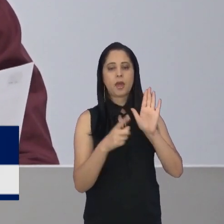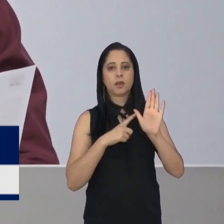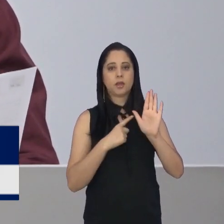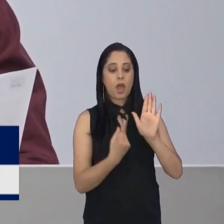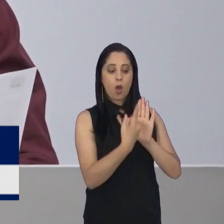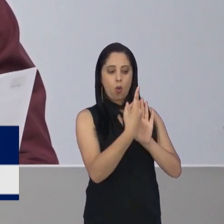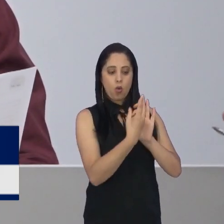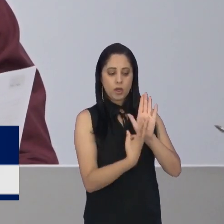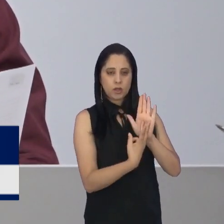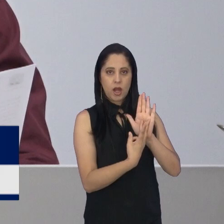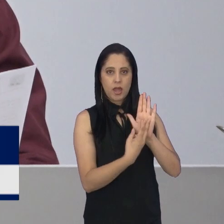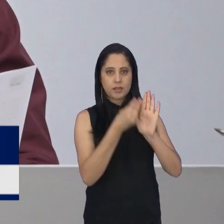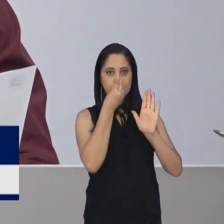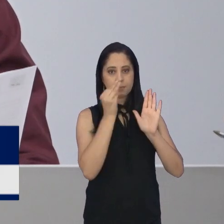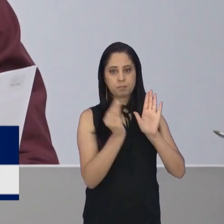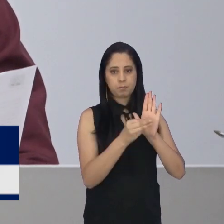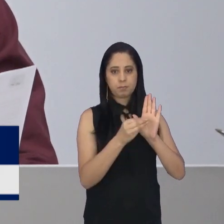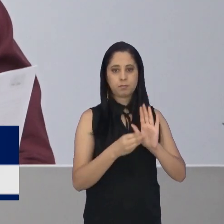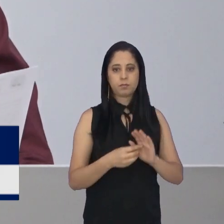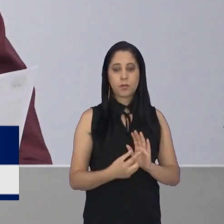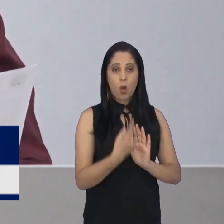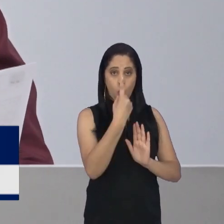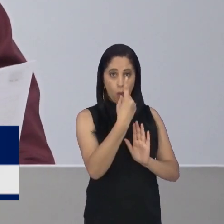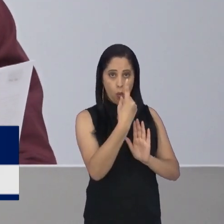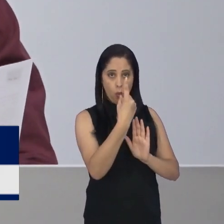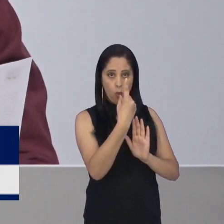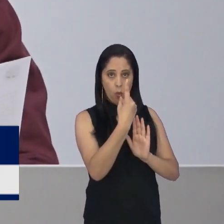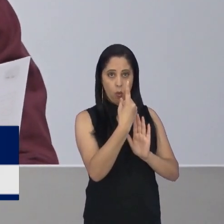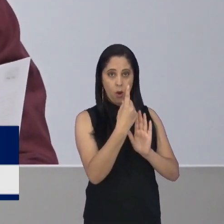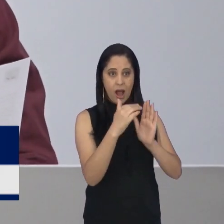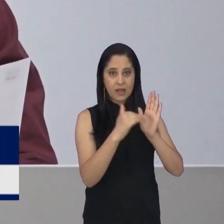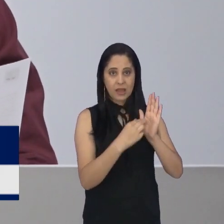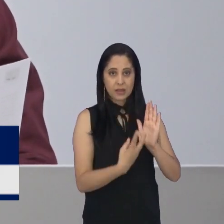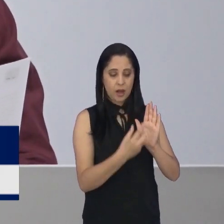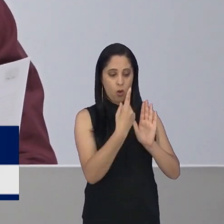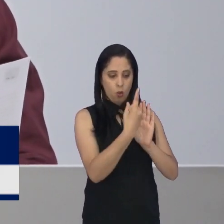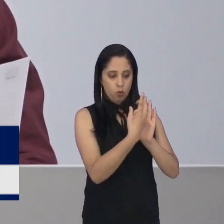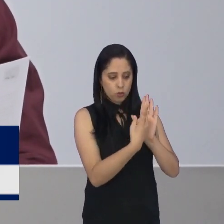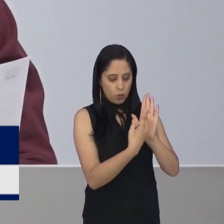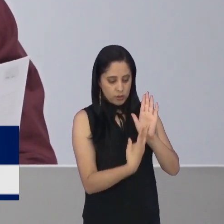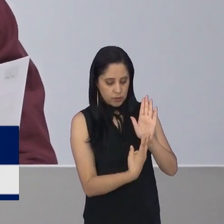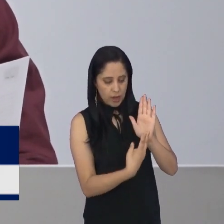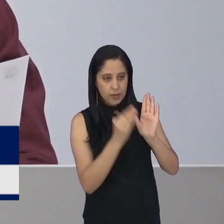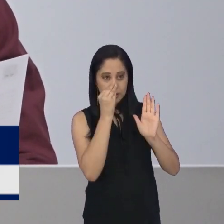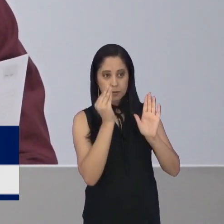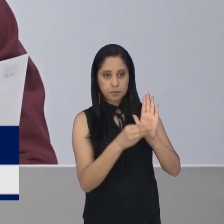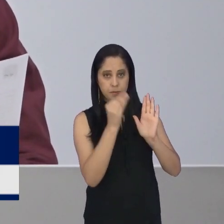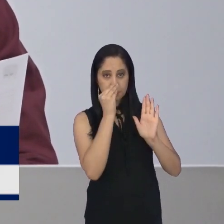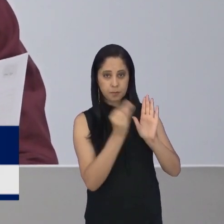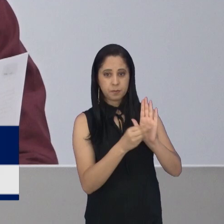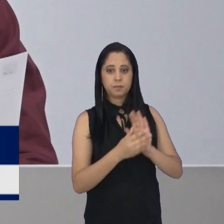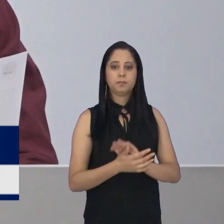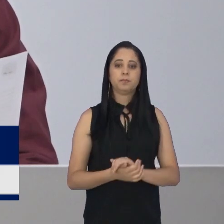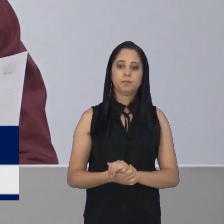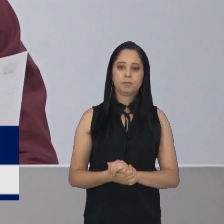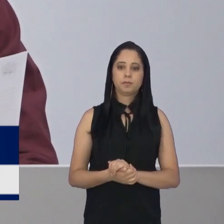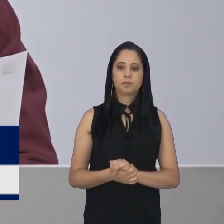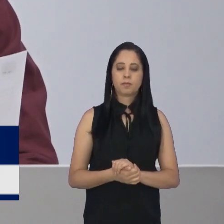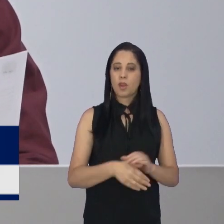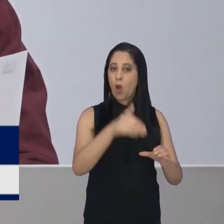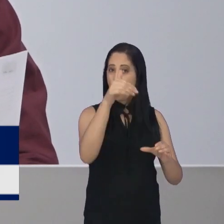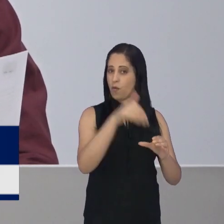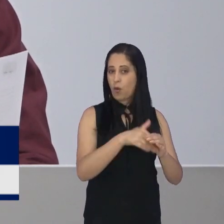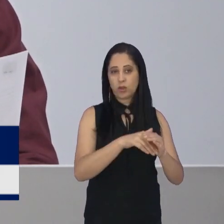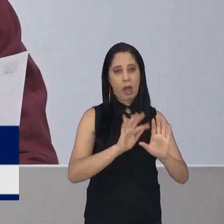foram rejeitadas. 1 a 3 foram rejeitadas pelas comissões. Não serão votadas nos